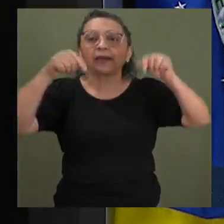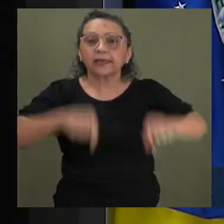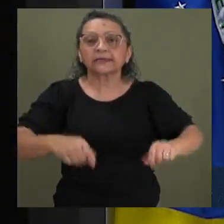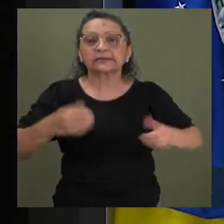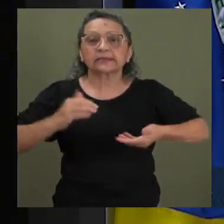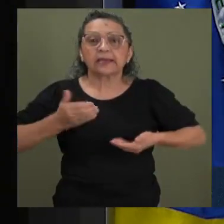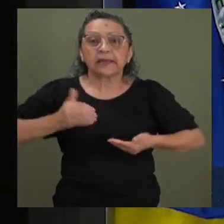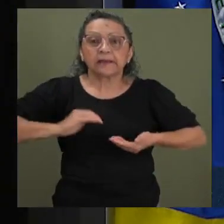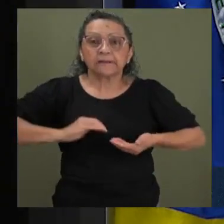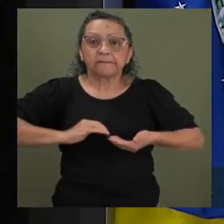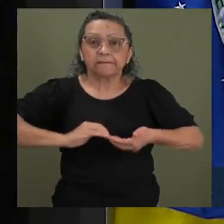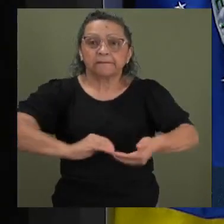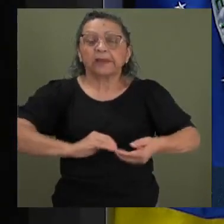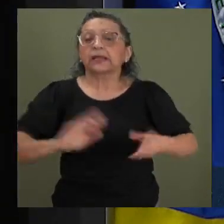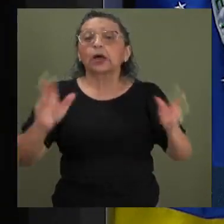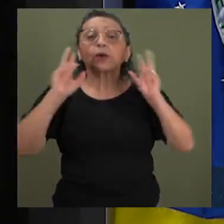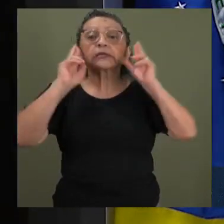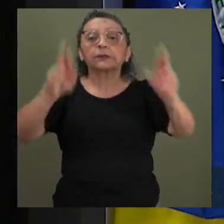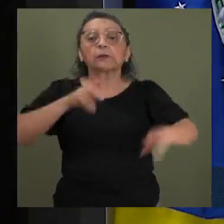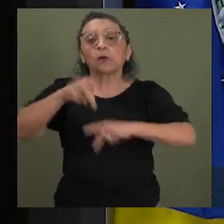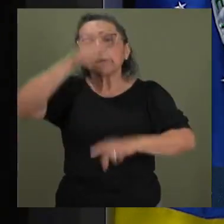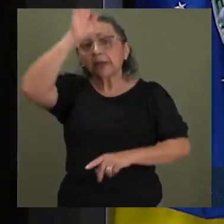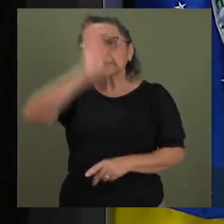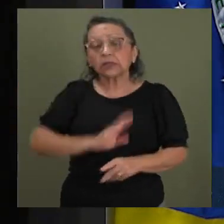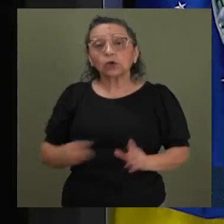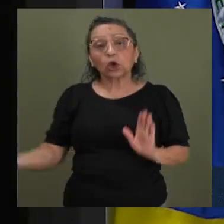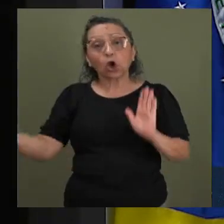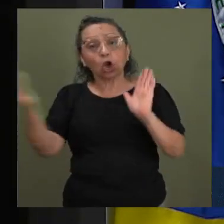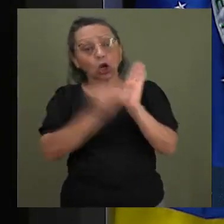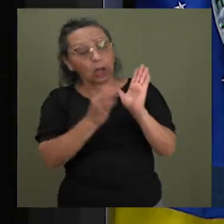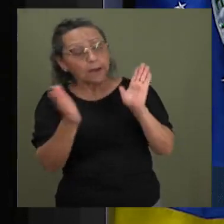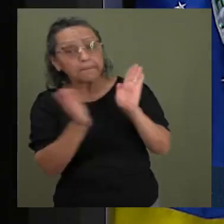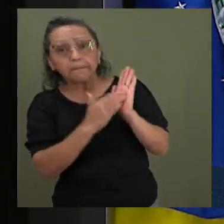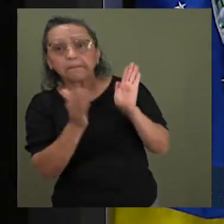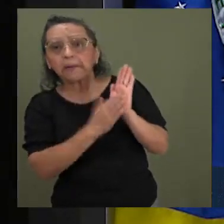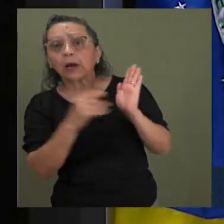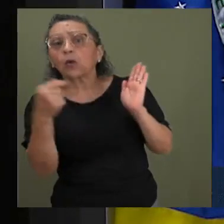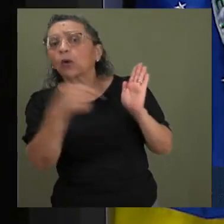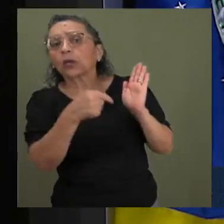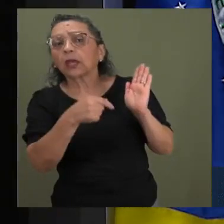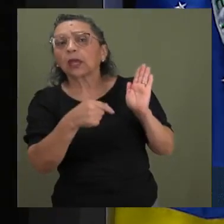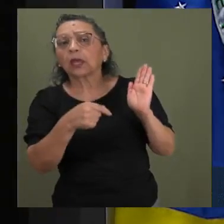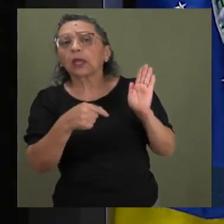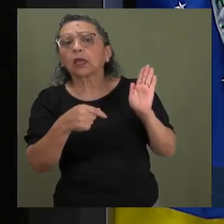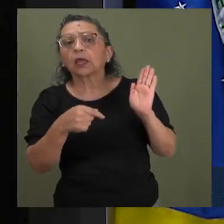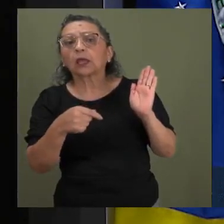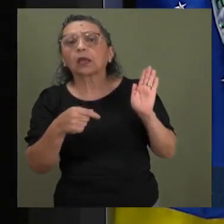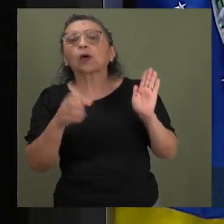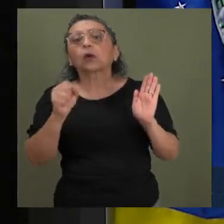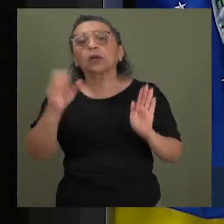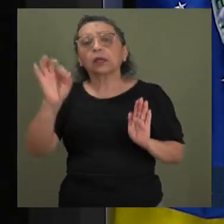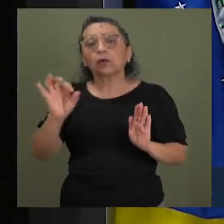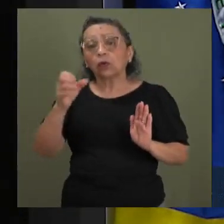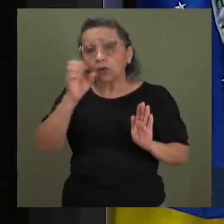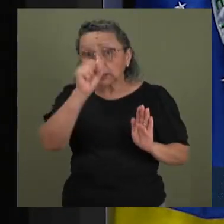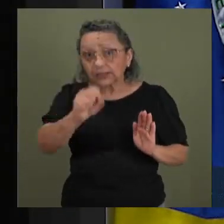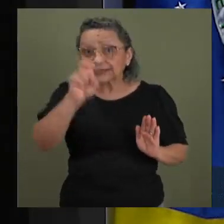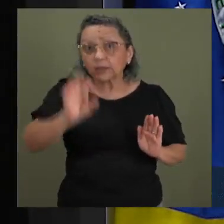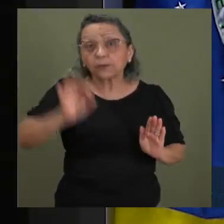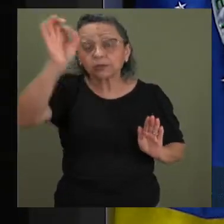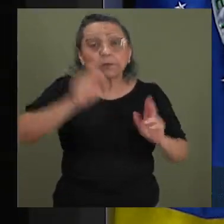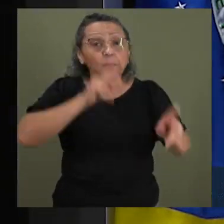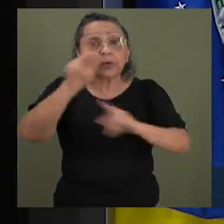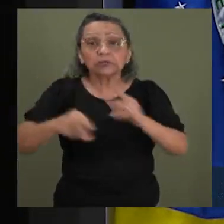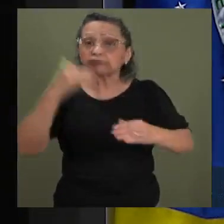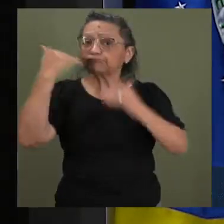não respeita o povo brasileiro e coloca na pauta algo que 85% da população, pelo menos, é contra.